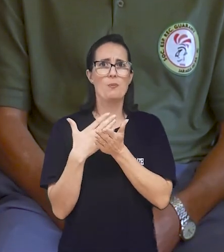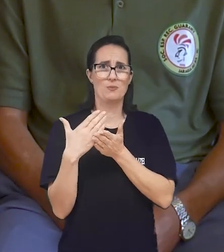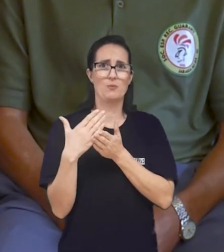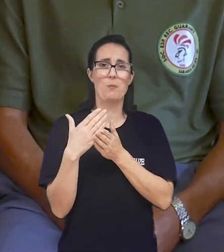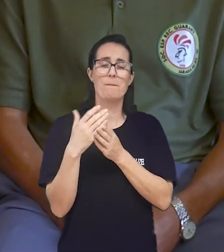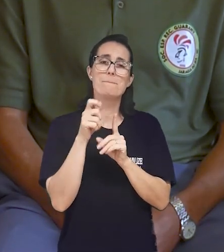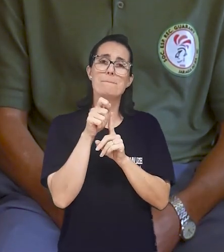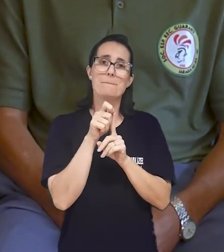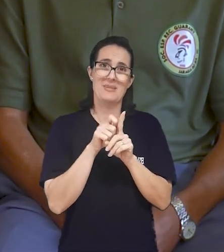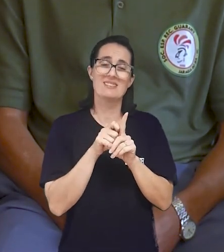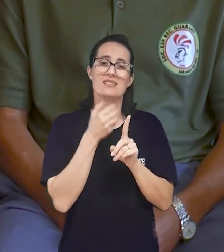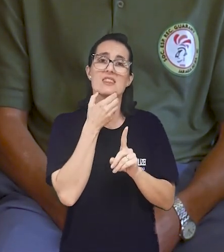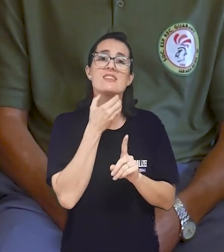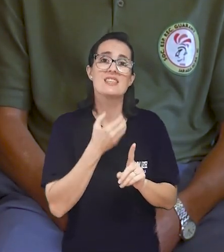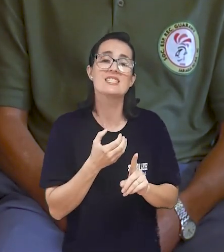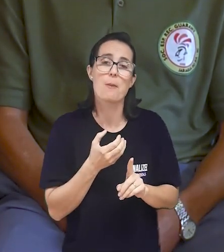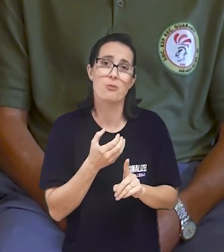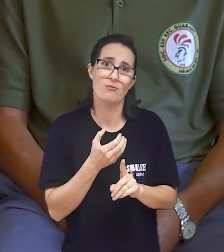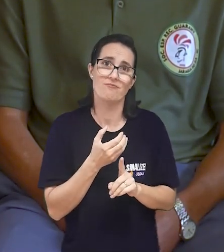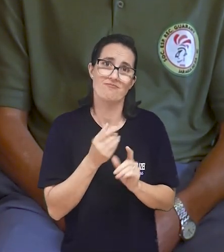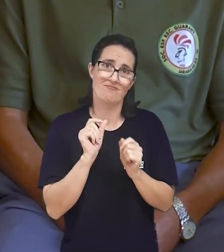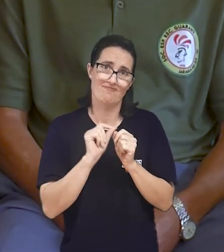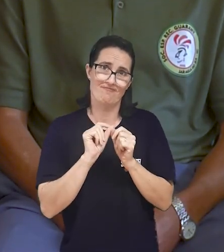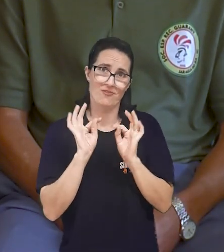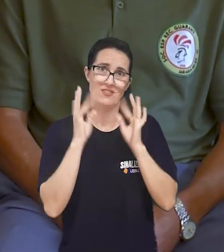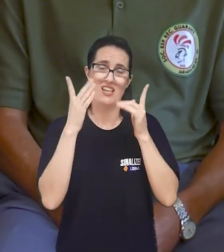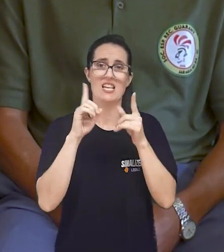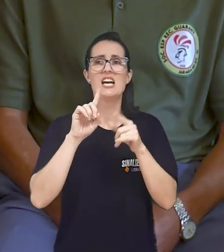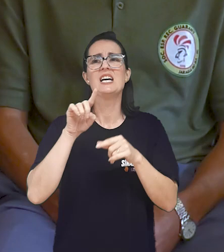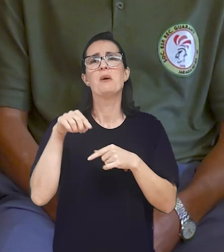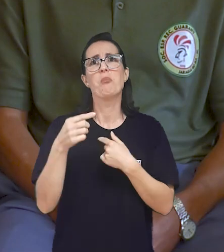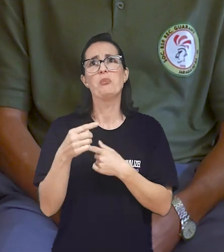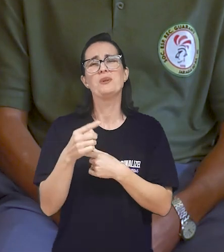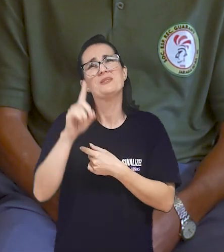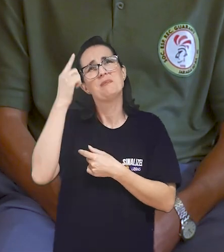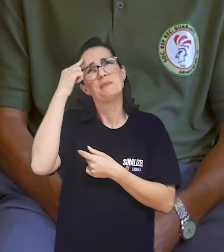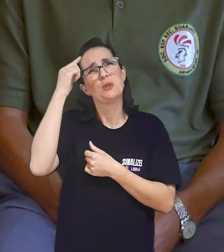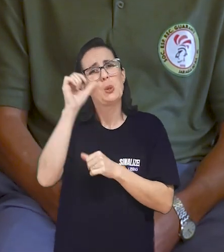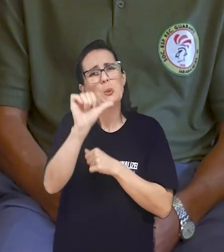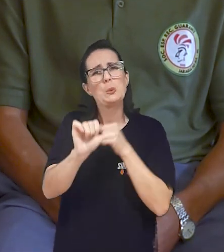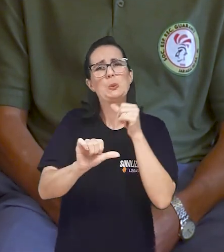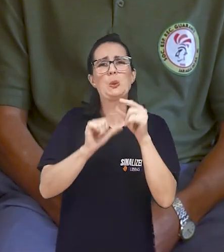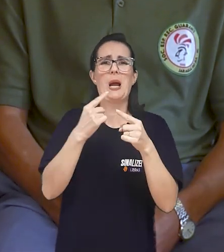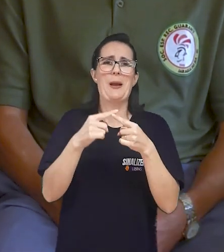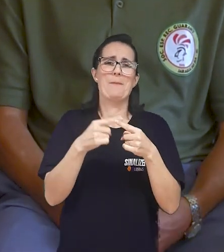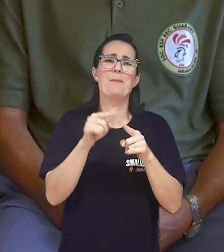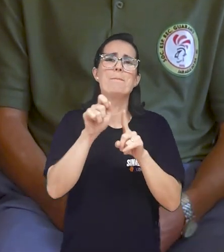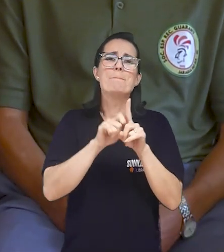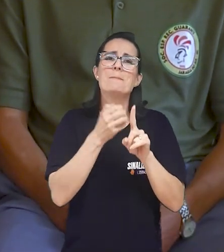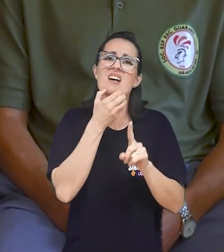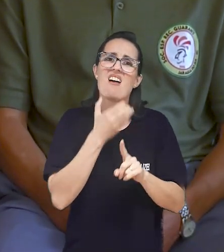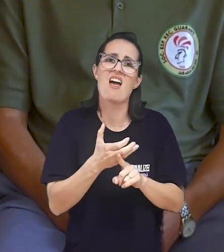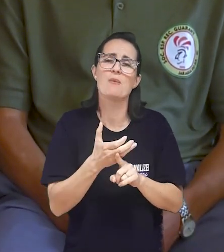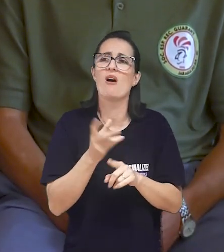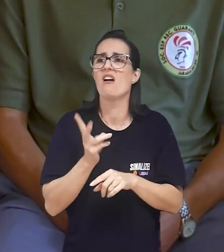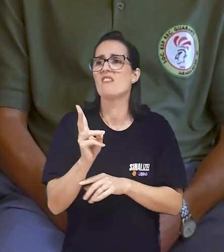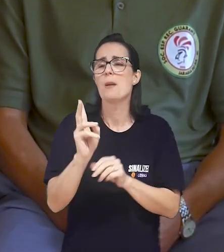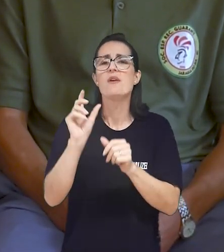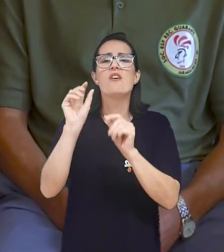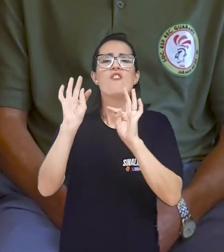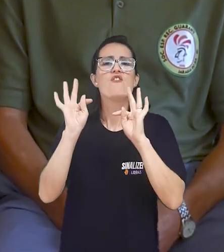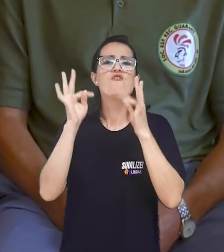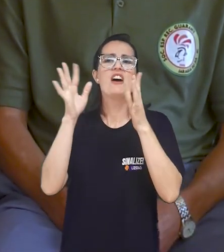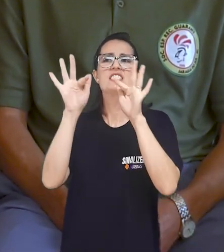no mês de dezembro. Mais para frente, a gente até alterou essa data, porque em dezembro daí começou a se ter muitas festas de encerramento